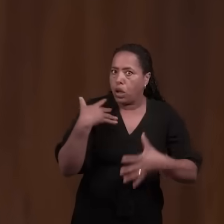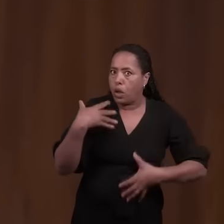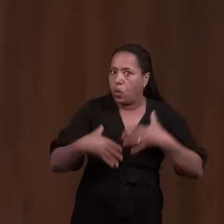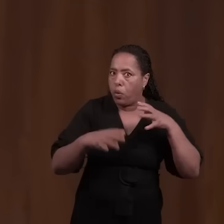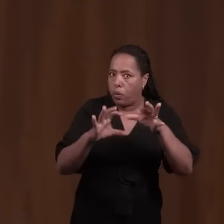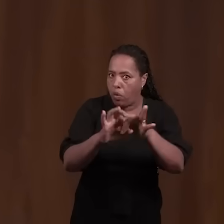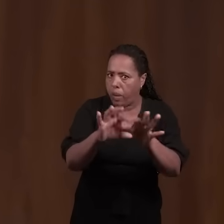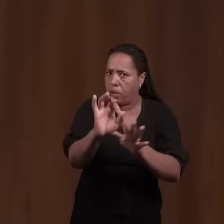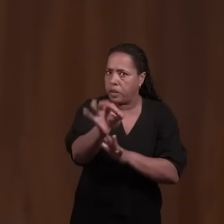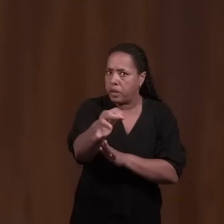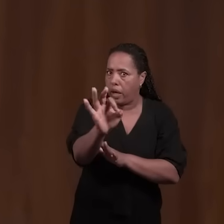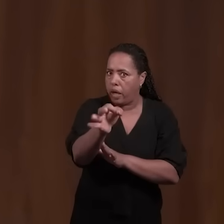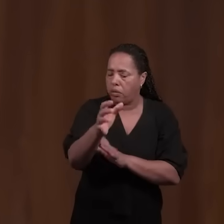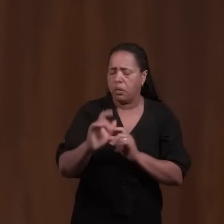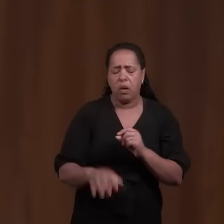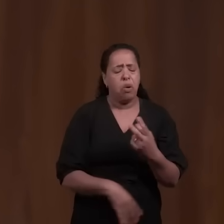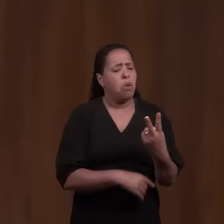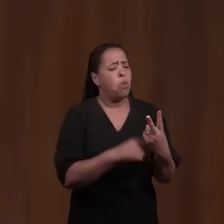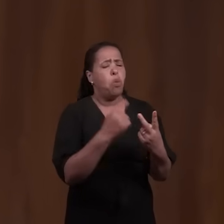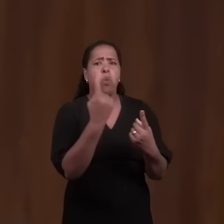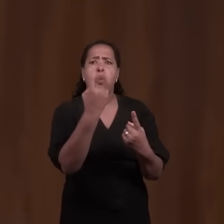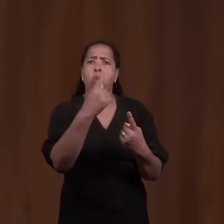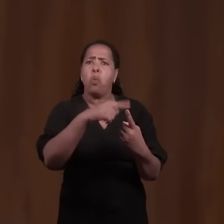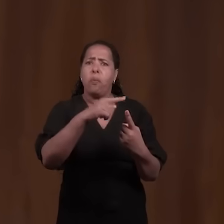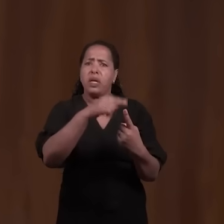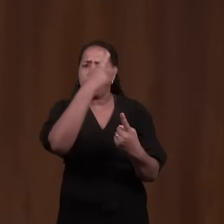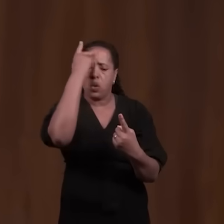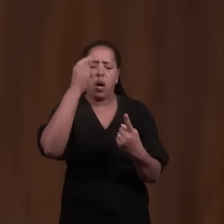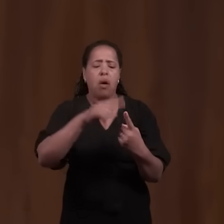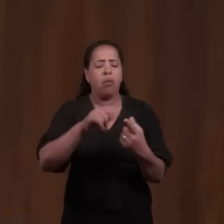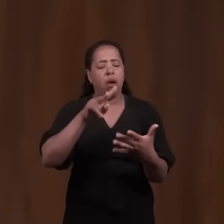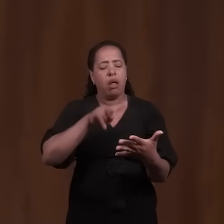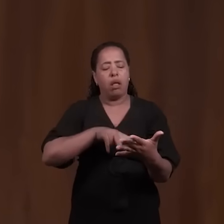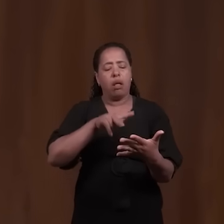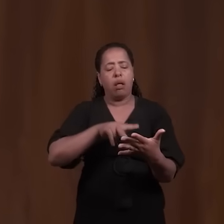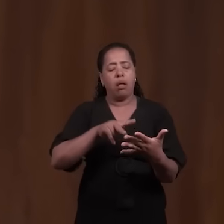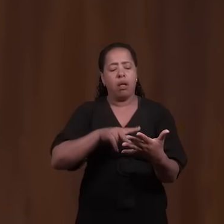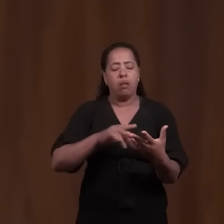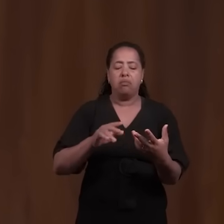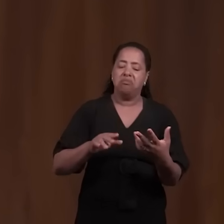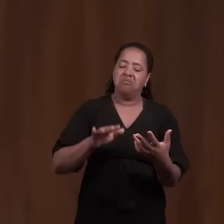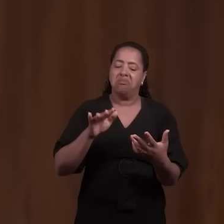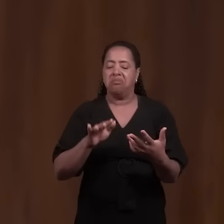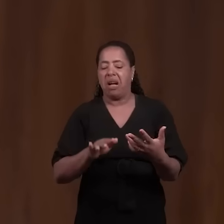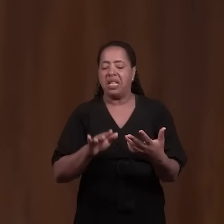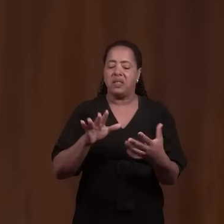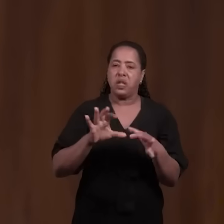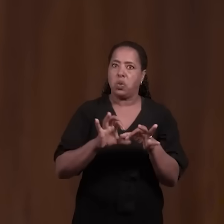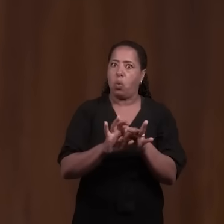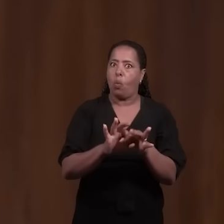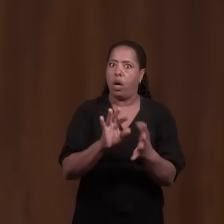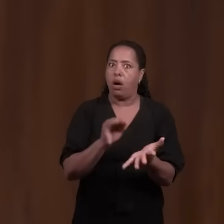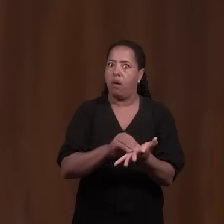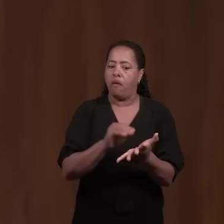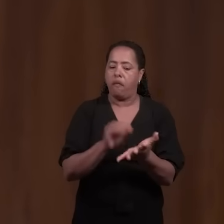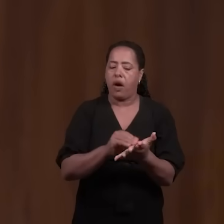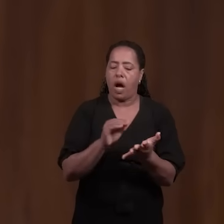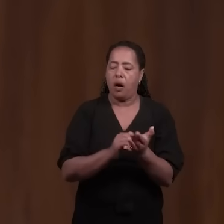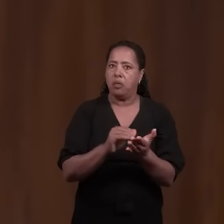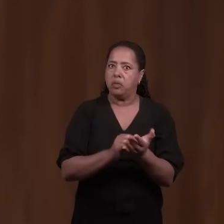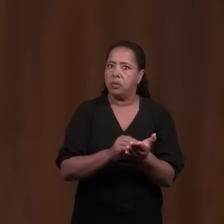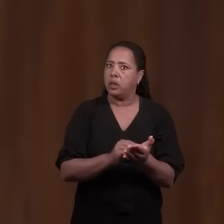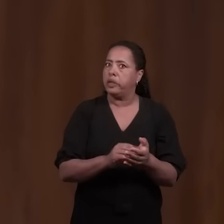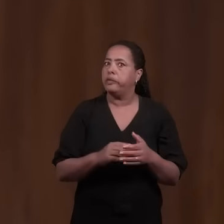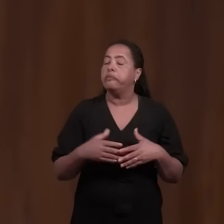Porque senão a pessoa, às vezes está uma pessoa totalmente fora do ar e às vezes não está naquela